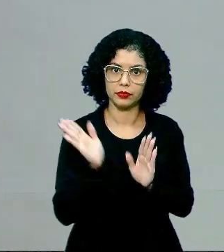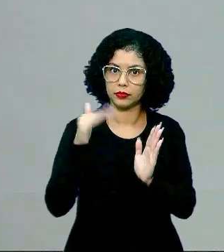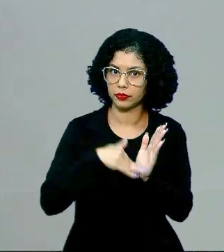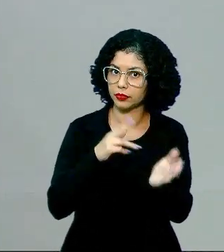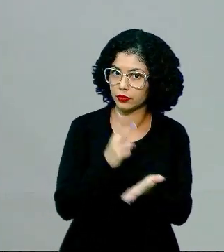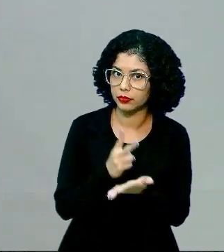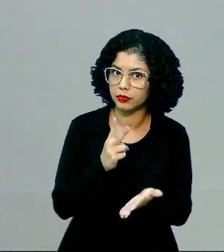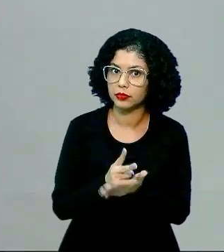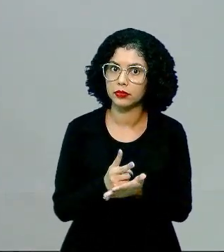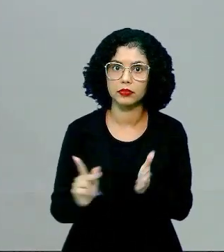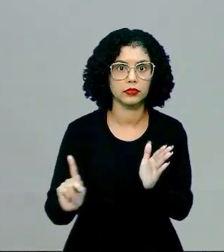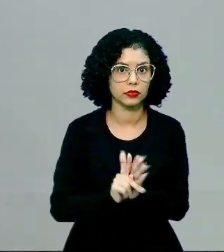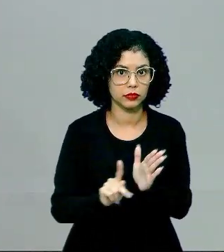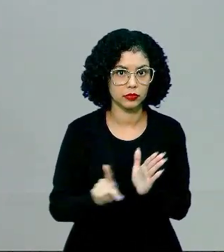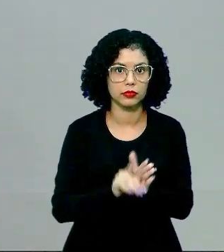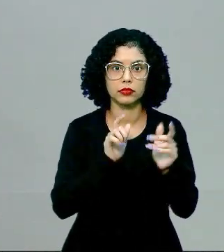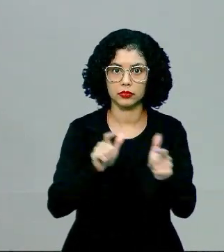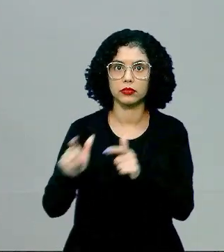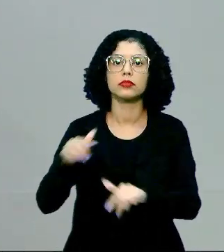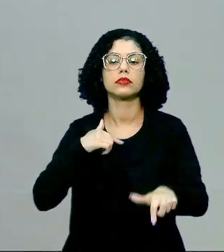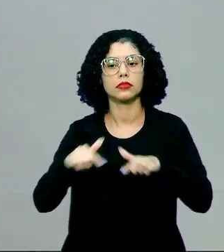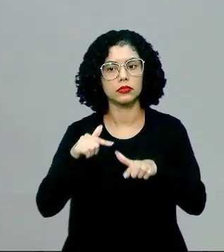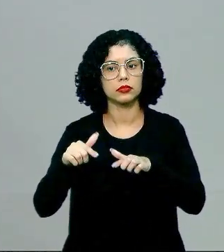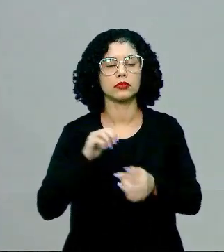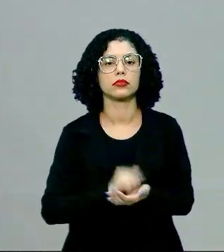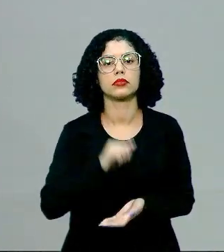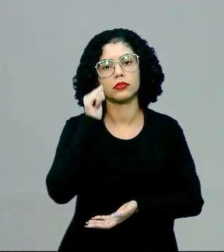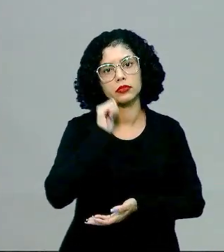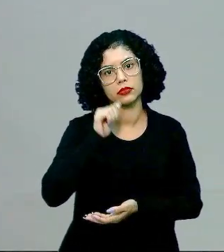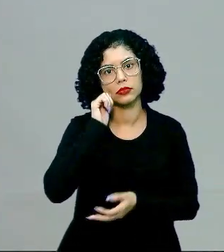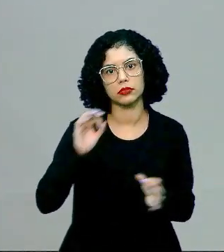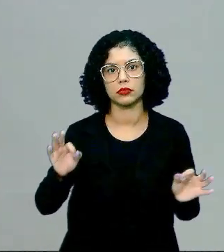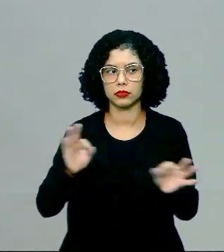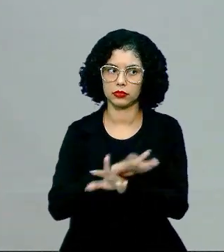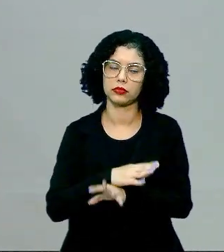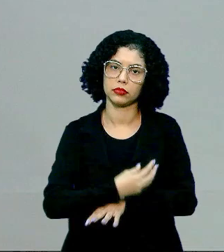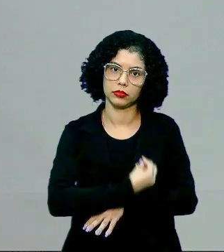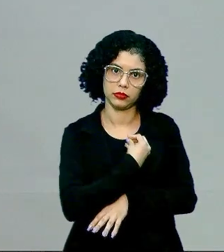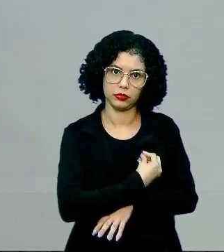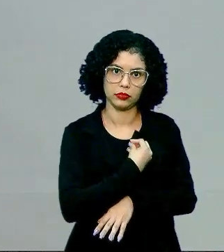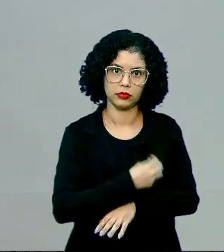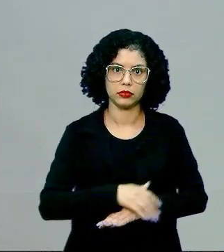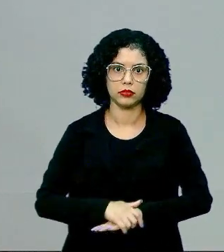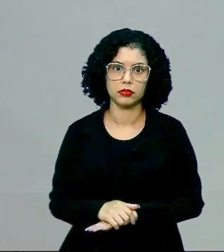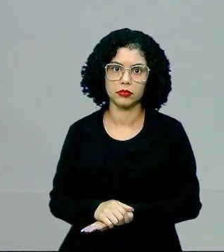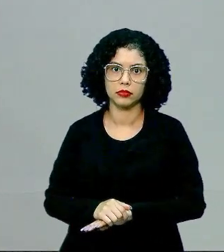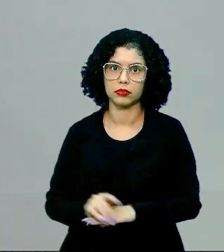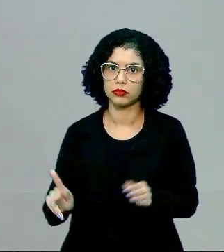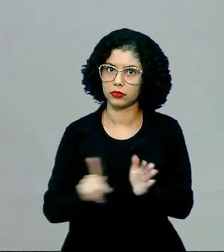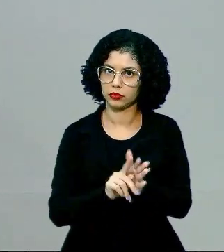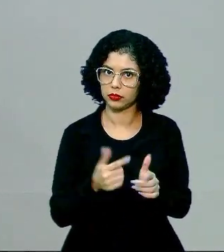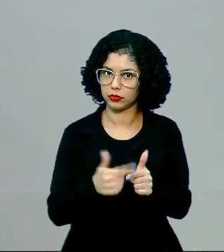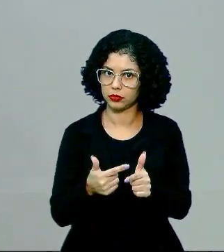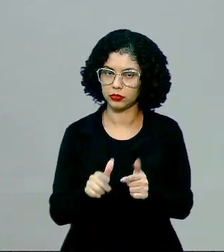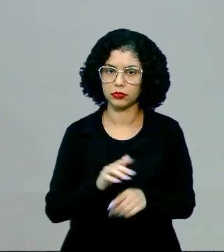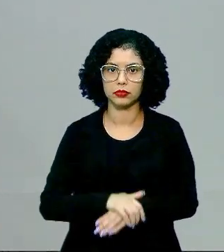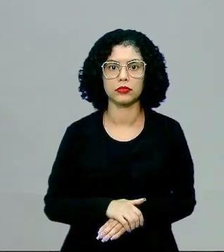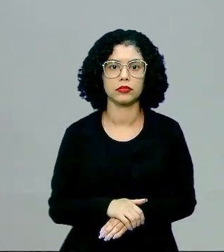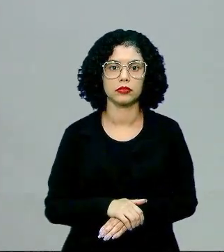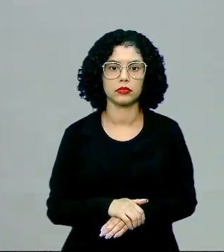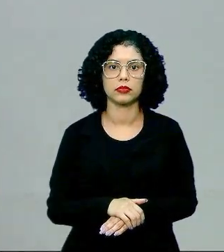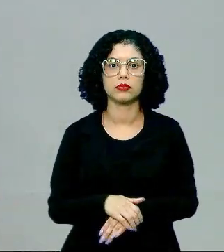até mesmo os seus próprios locais de trabalho, as mulheres acabam vivenciando essa problemática.